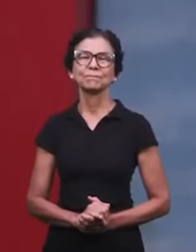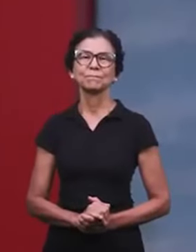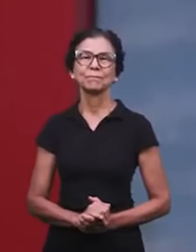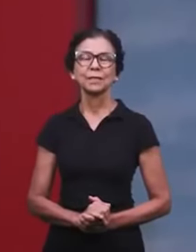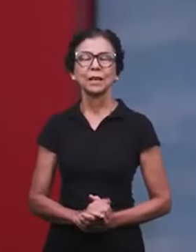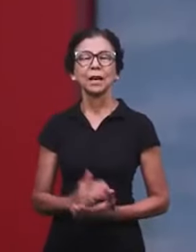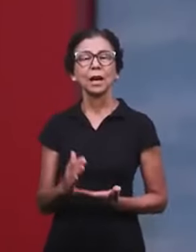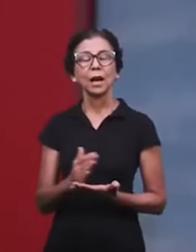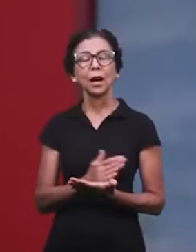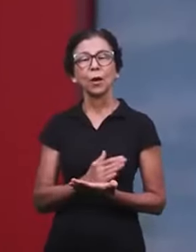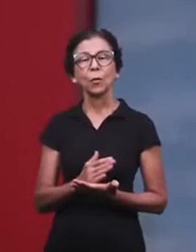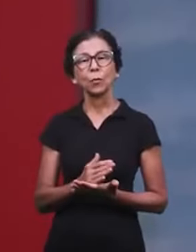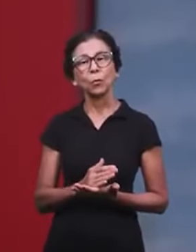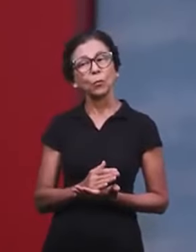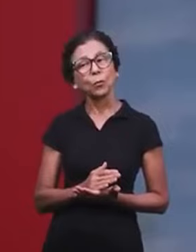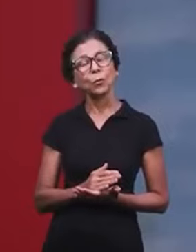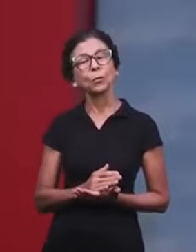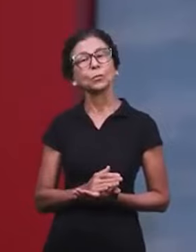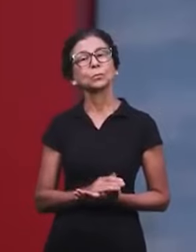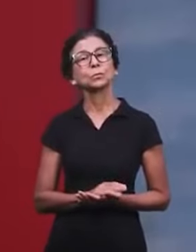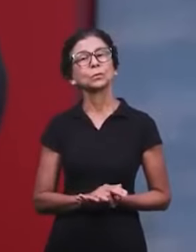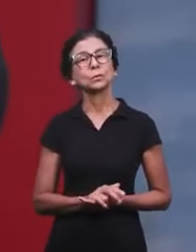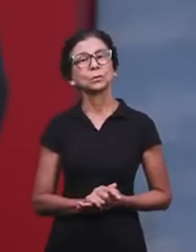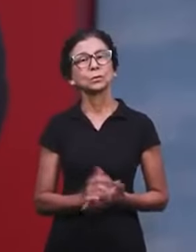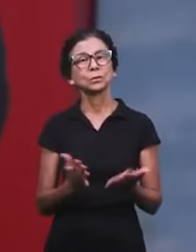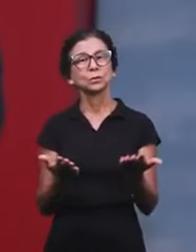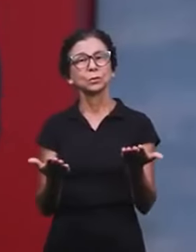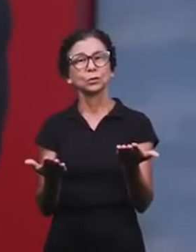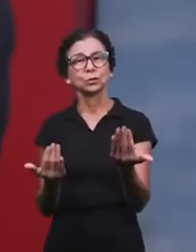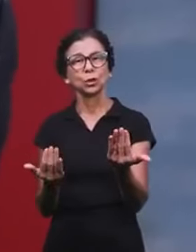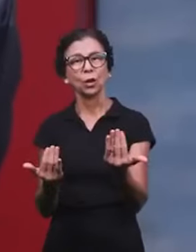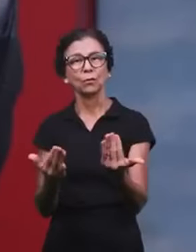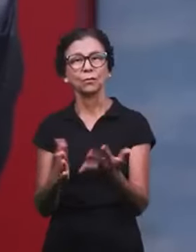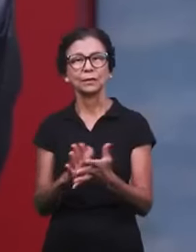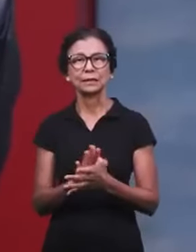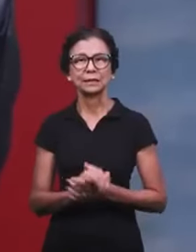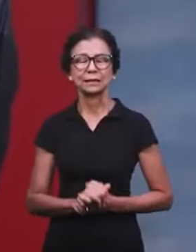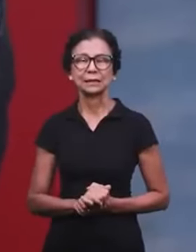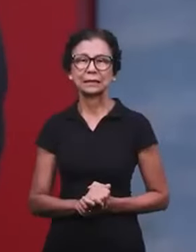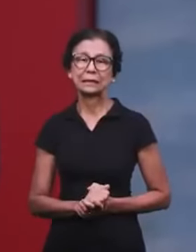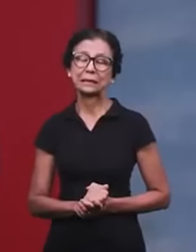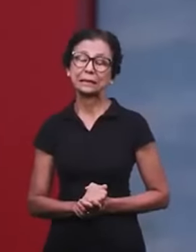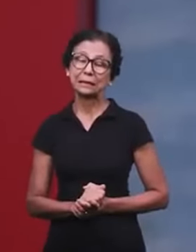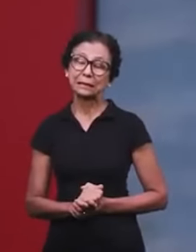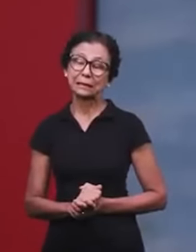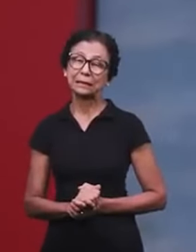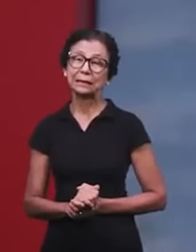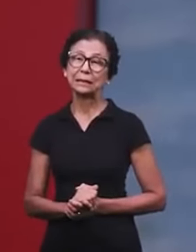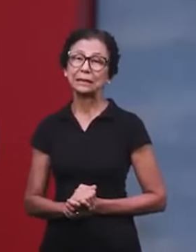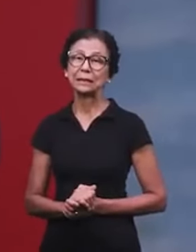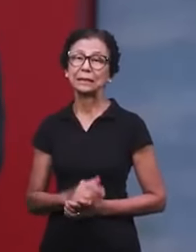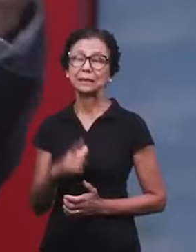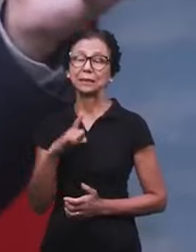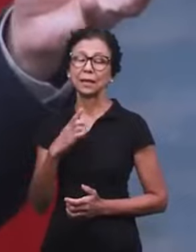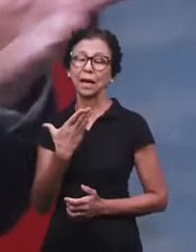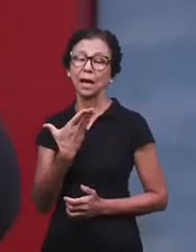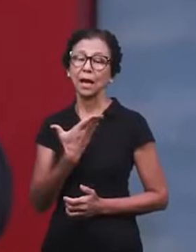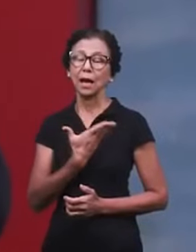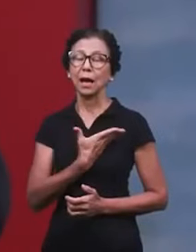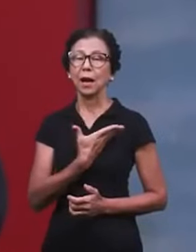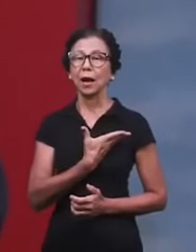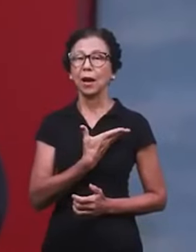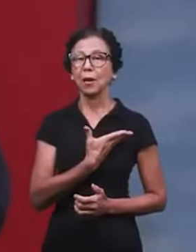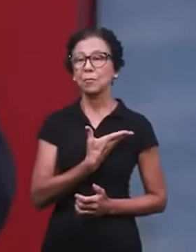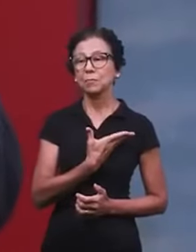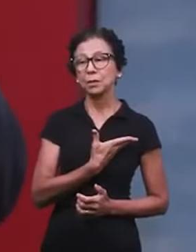mais pessoas de fora amigos entre aspas muitos deles virtuais